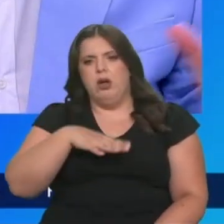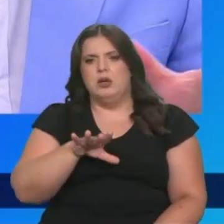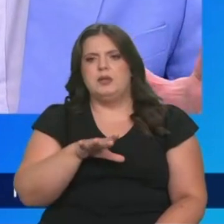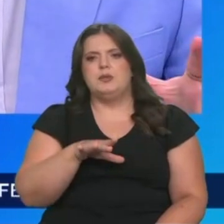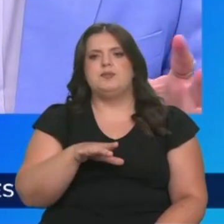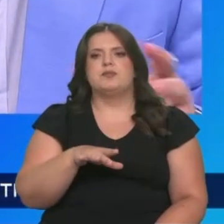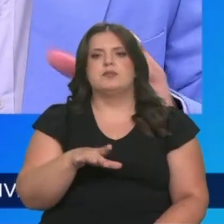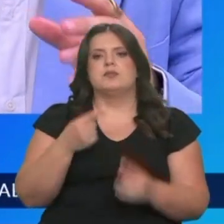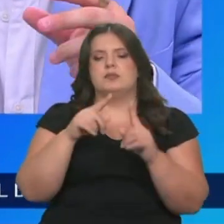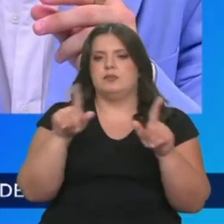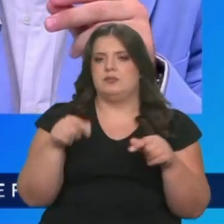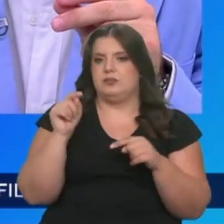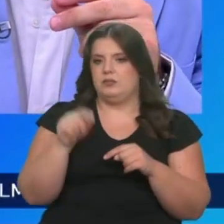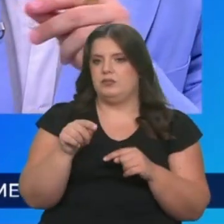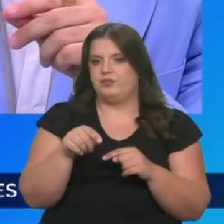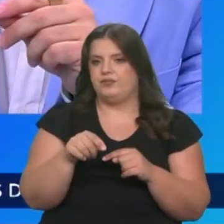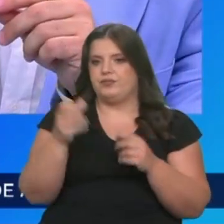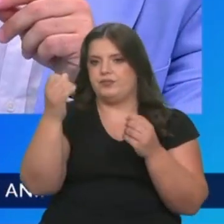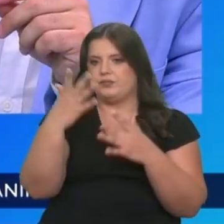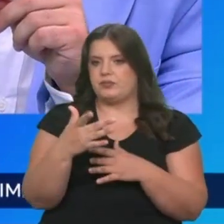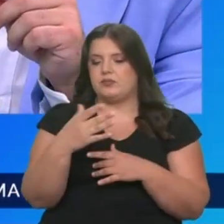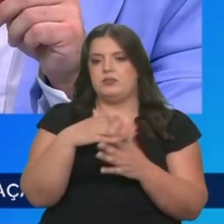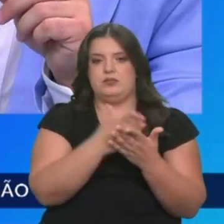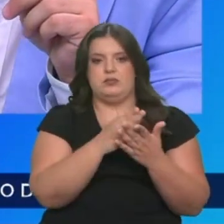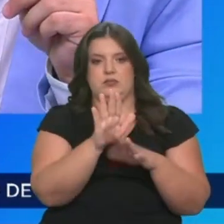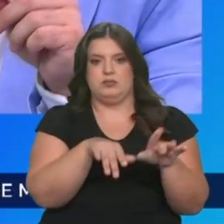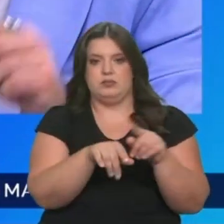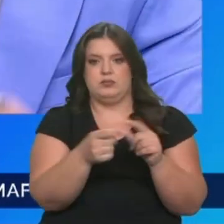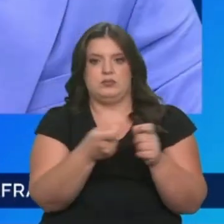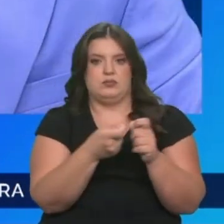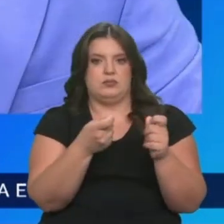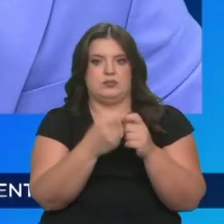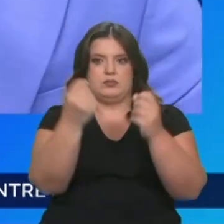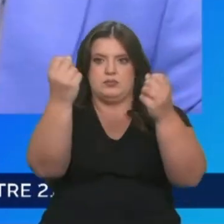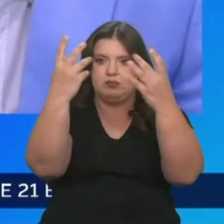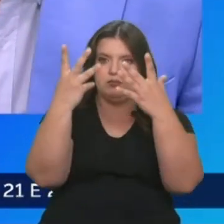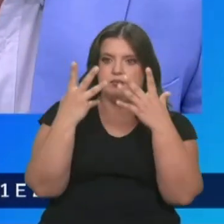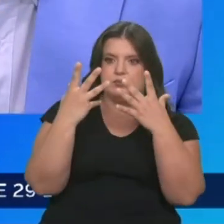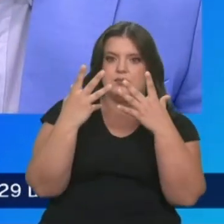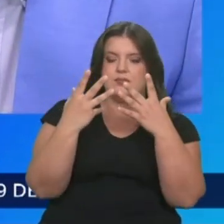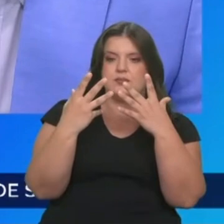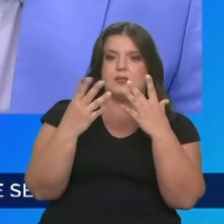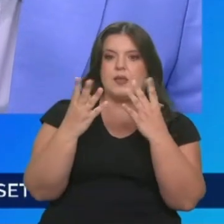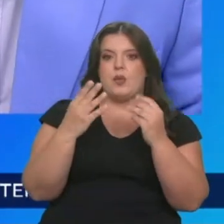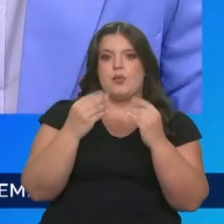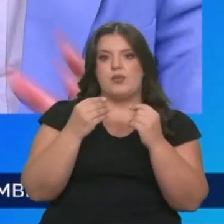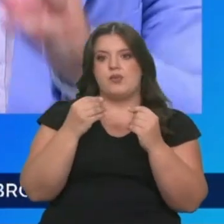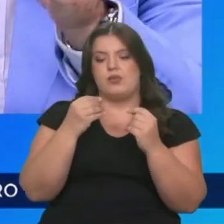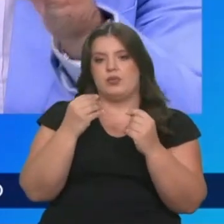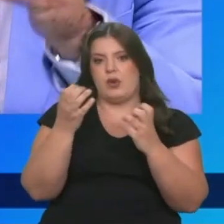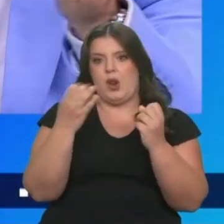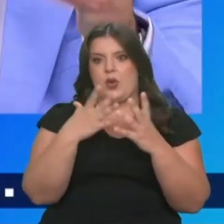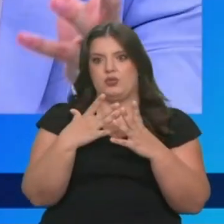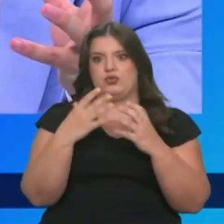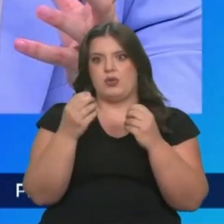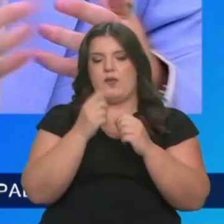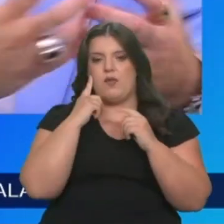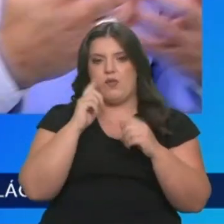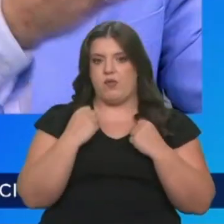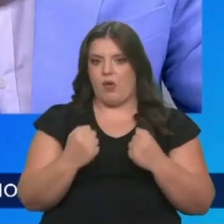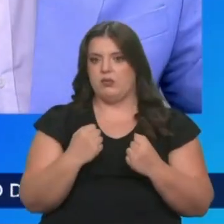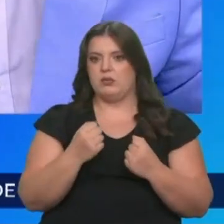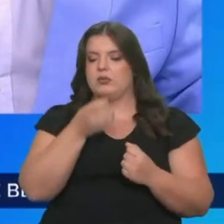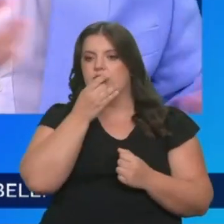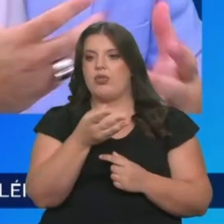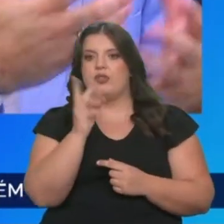luminosidade deste estúdio. Se eu fizer esse estudo perto de um destes holofotes, como podes imaginar, está tudo muito contaminado. A luz do holofote é poderosíssima, não